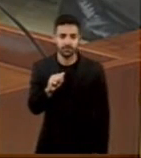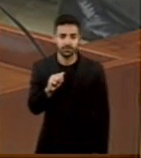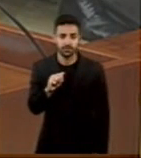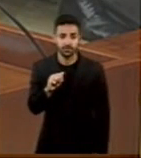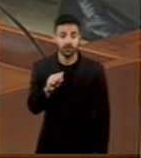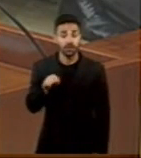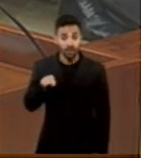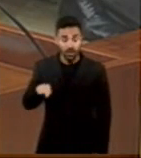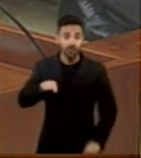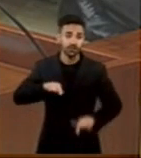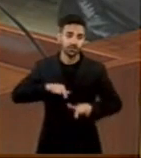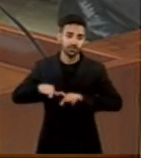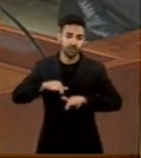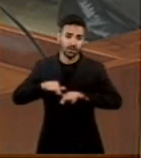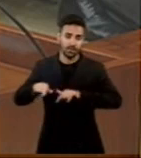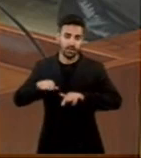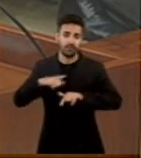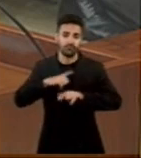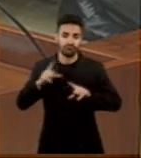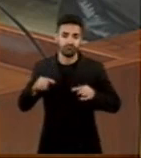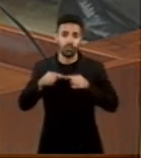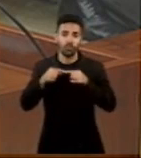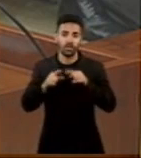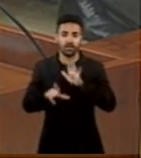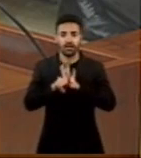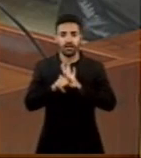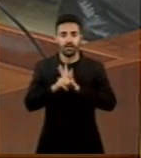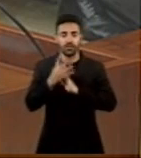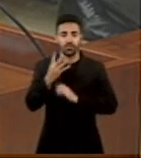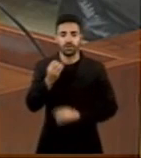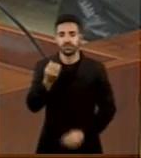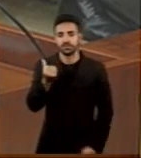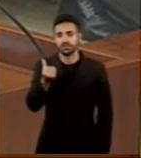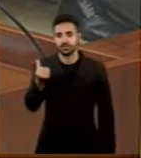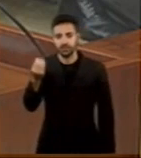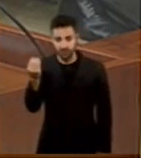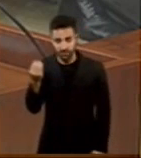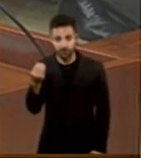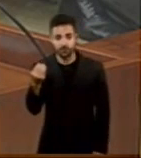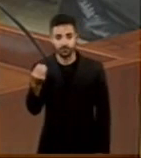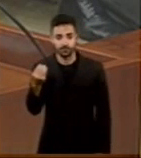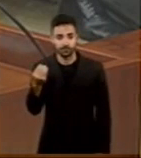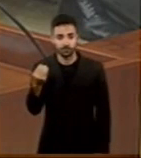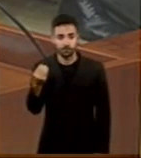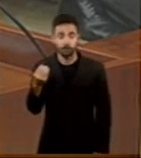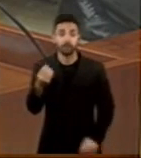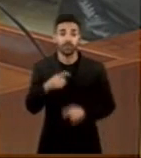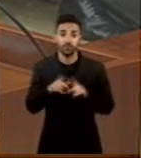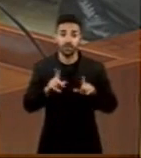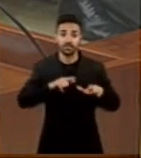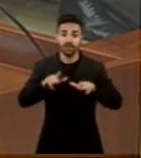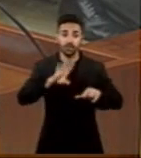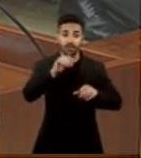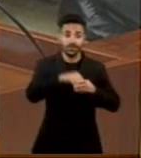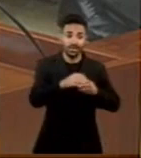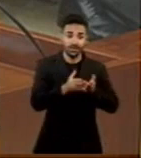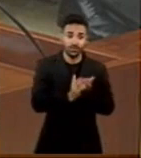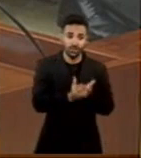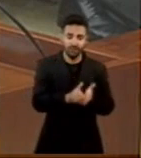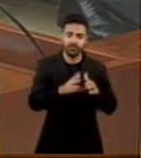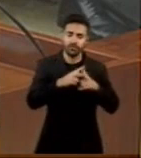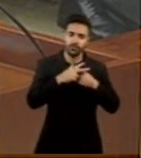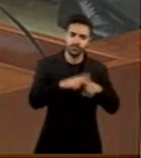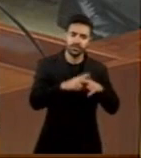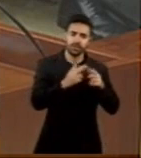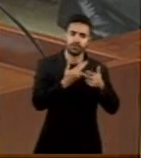que aplicava a 460. E com relação ao trabalho de bordo, carestiva, conferência, concerto, vigilância, a